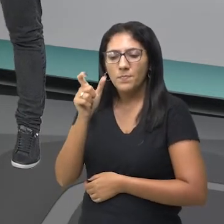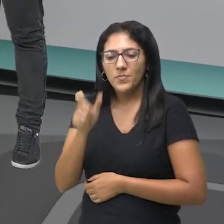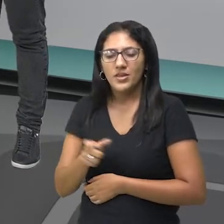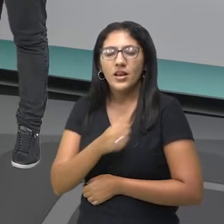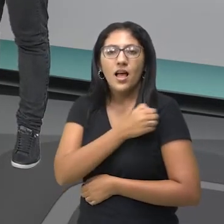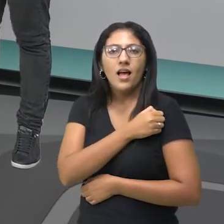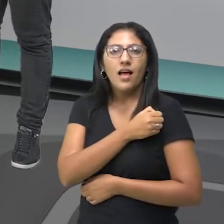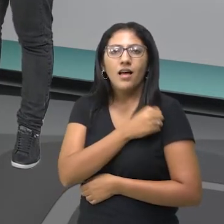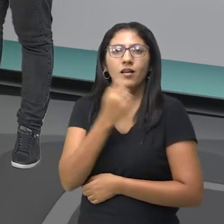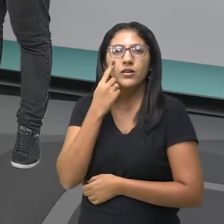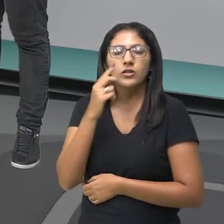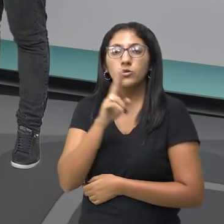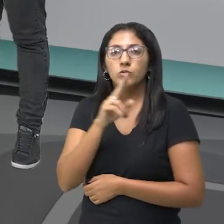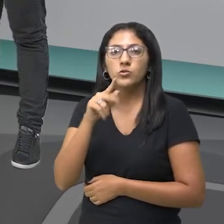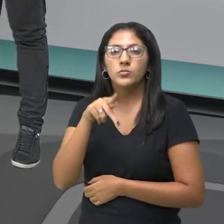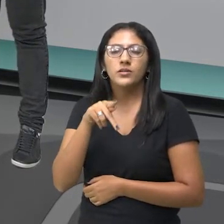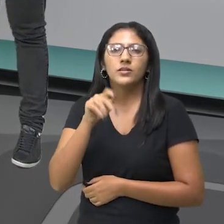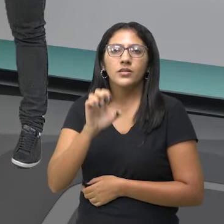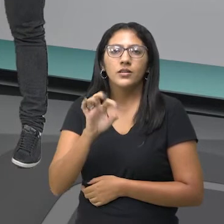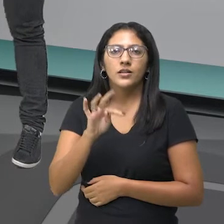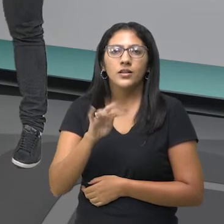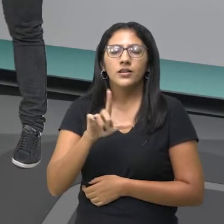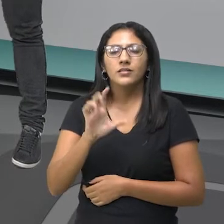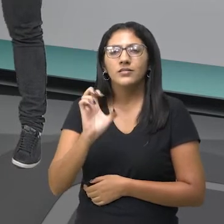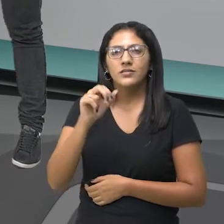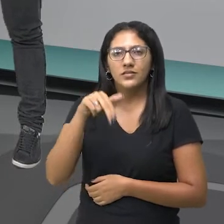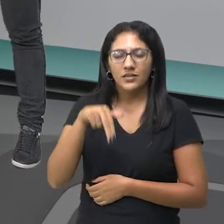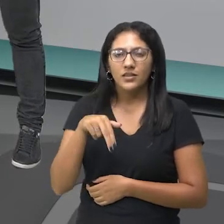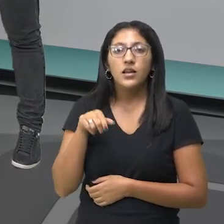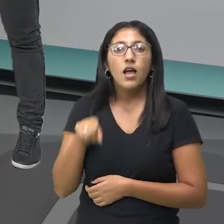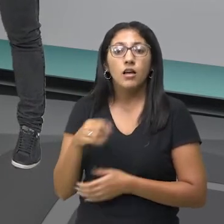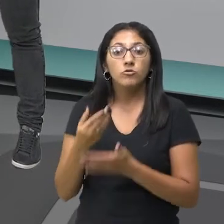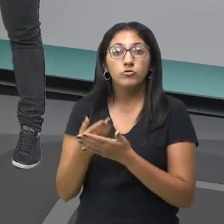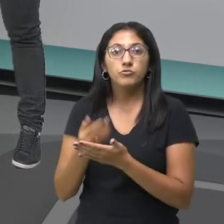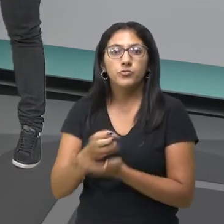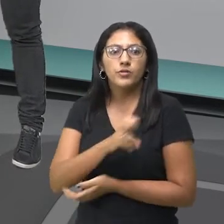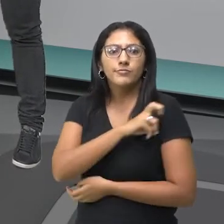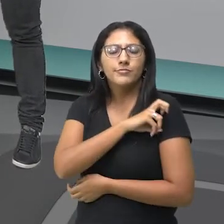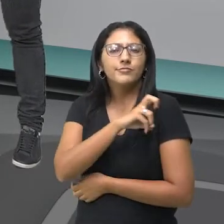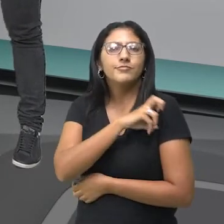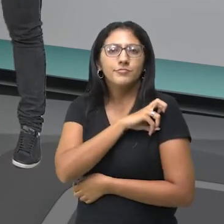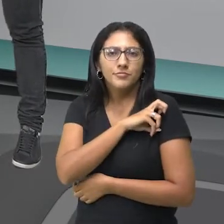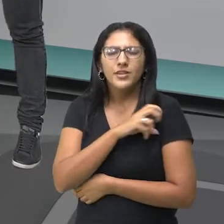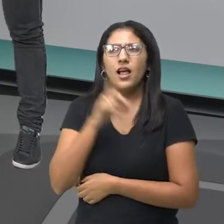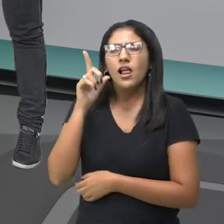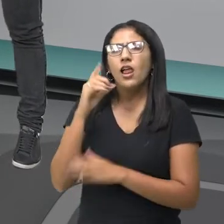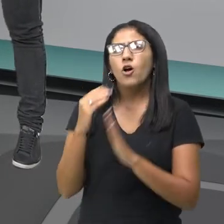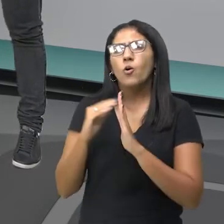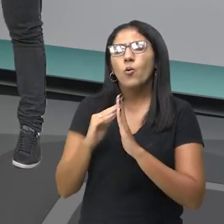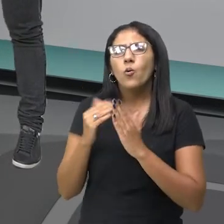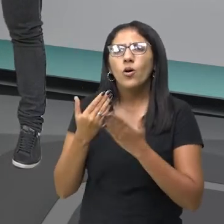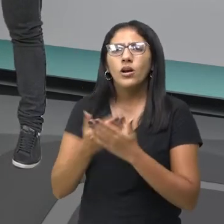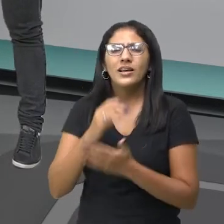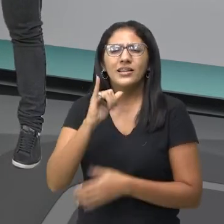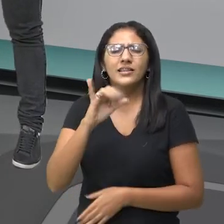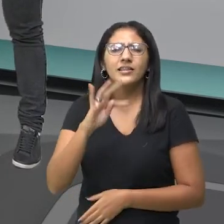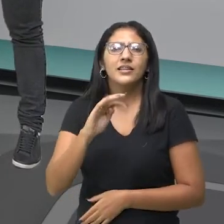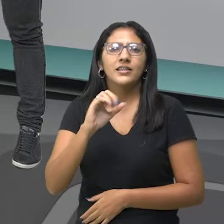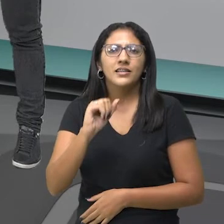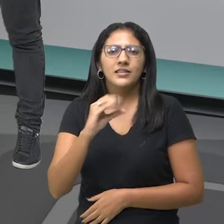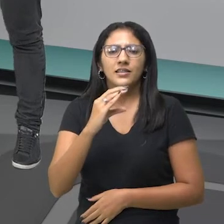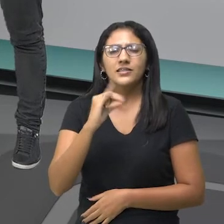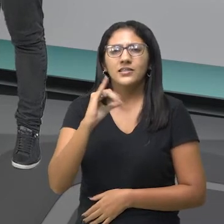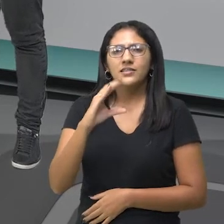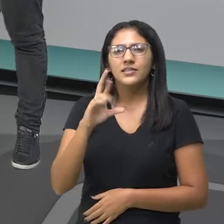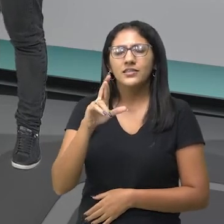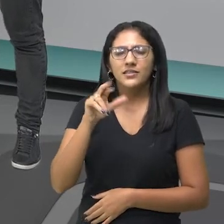Da Kathleen Sabrina dos Santos de Lima, do 5º ano do ensino fundamental, lá da Escola Estadual Itacira Nogueira